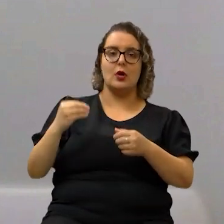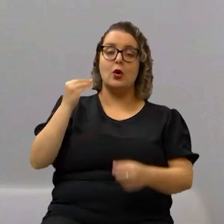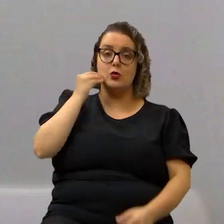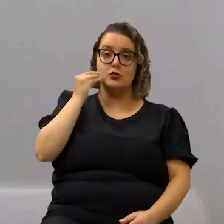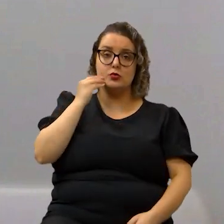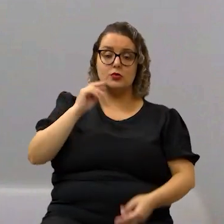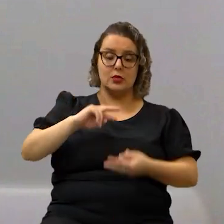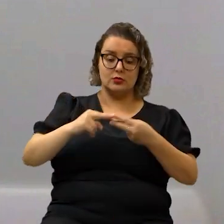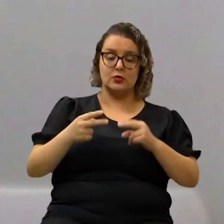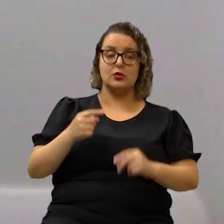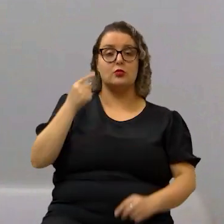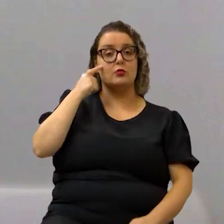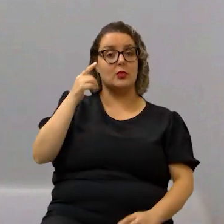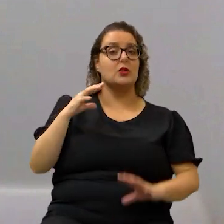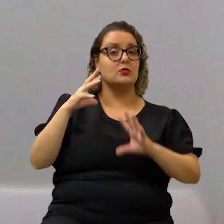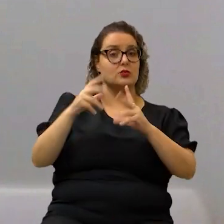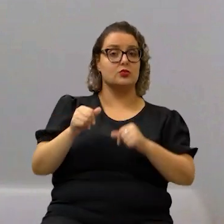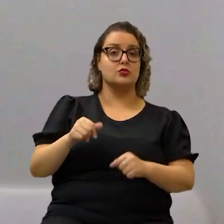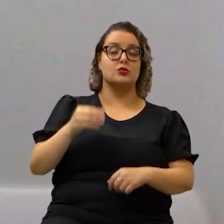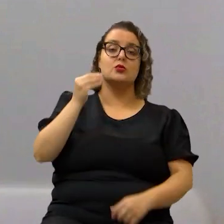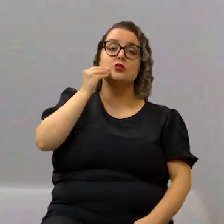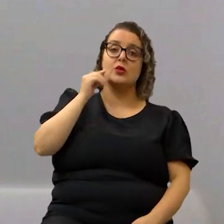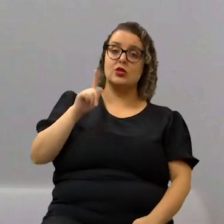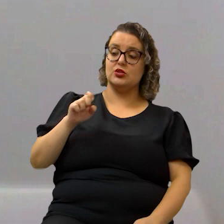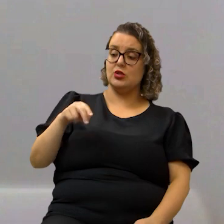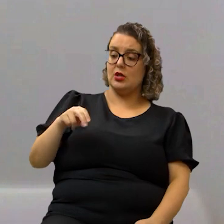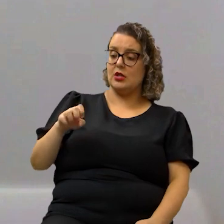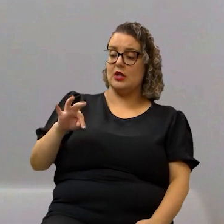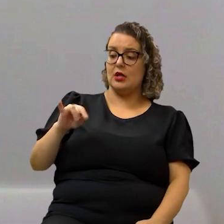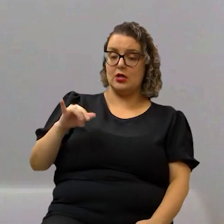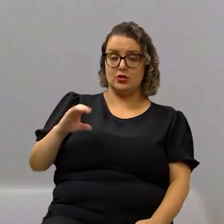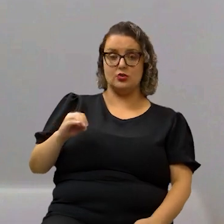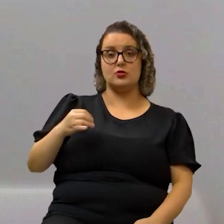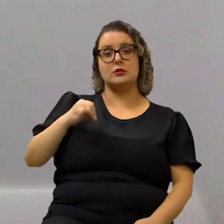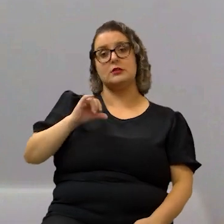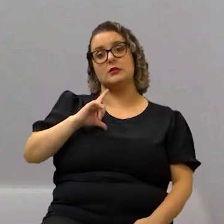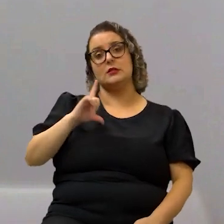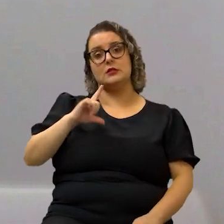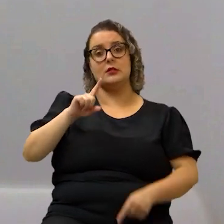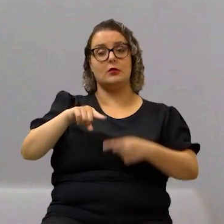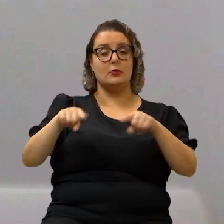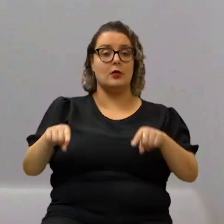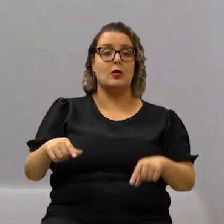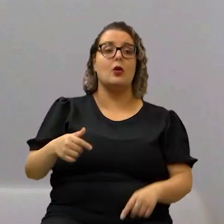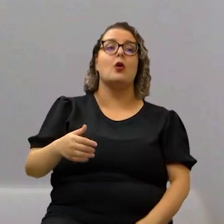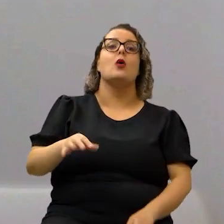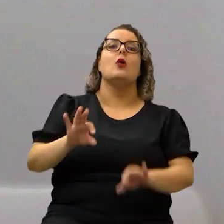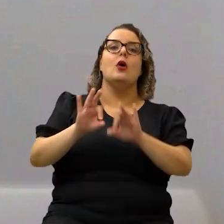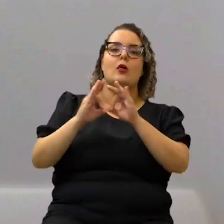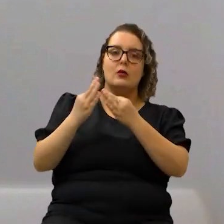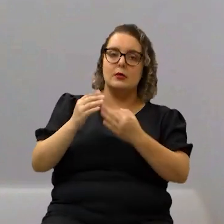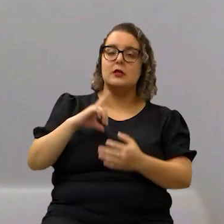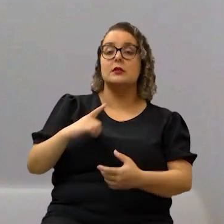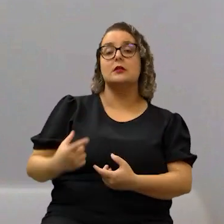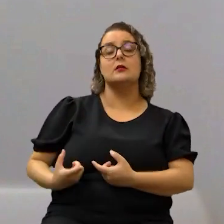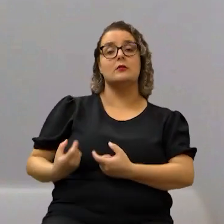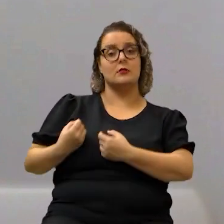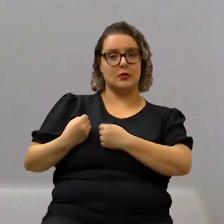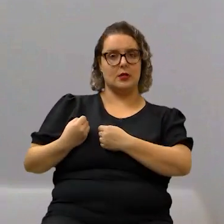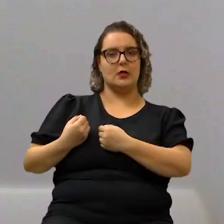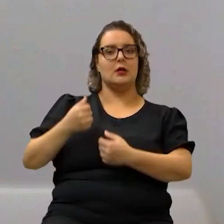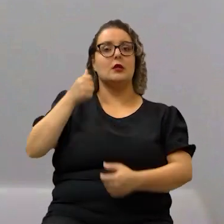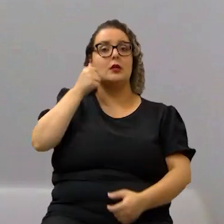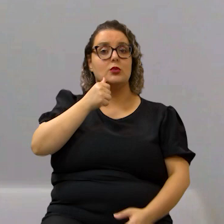teste genético. Em geral, quem faz o teste genético para saber se tem alguma alteração é o parente que teve câncer de